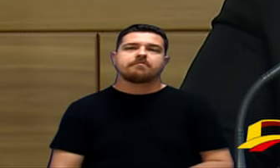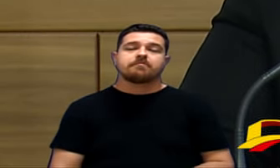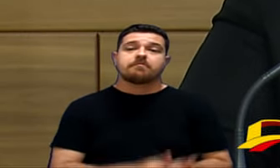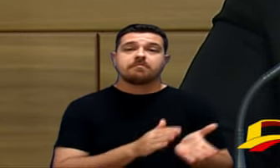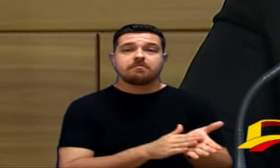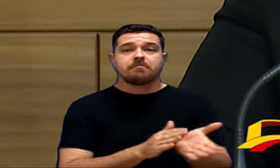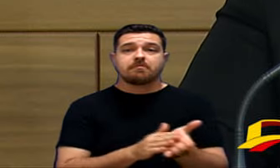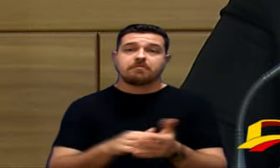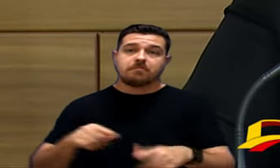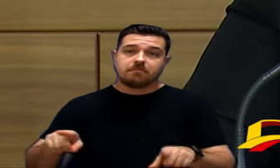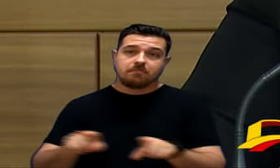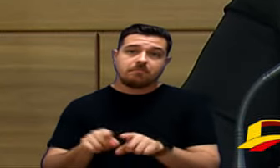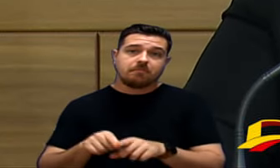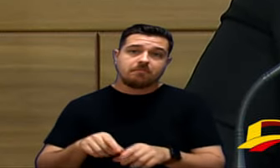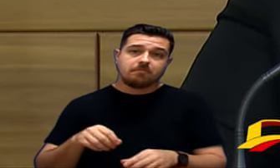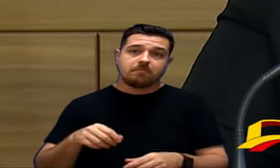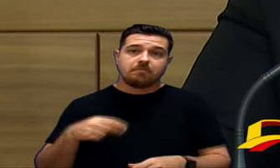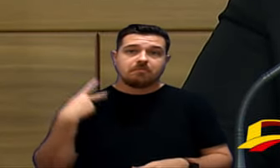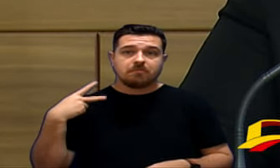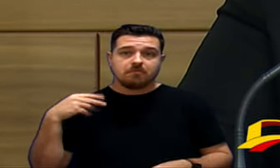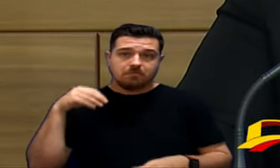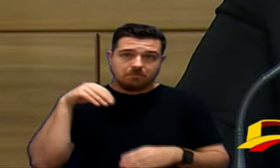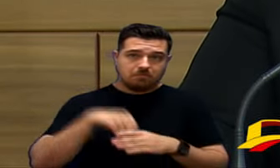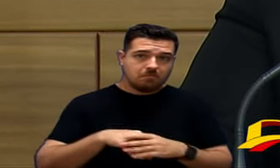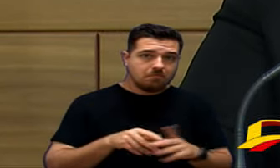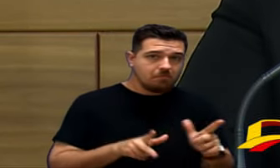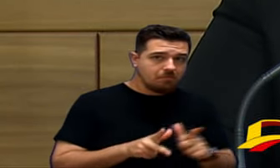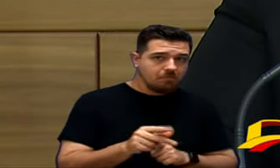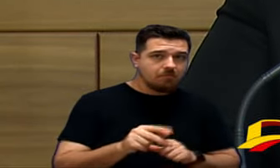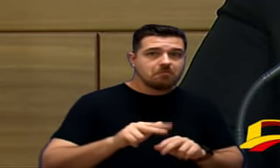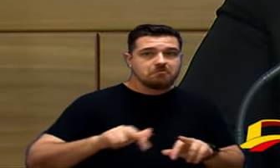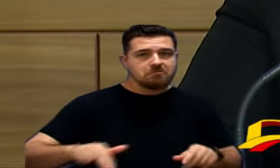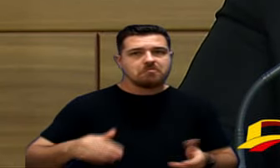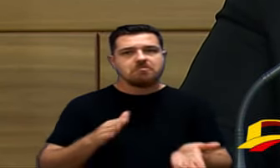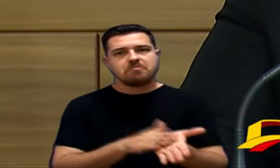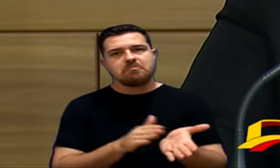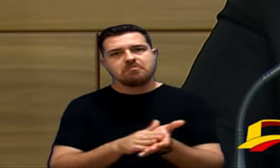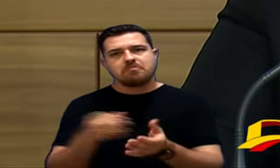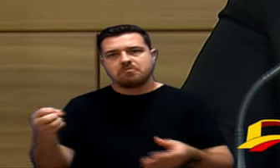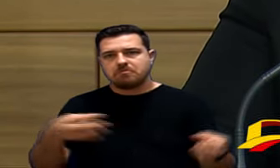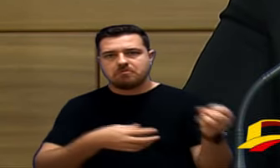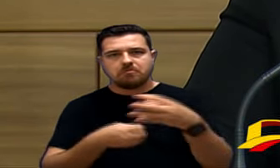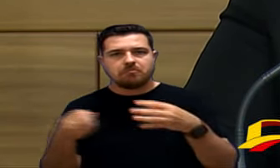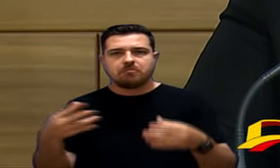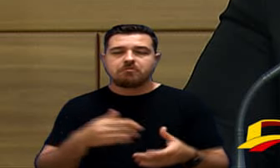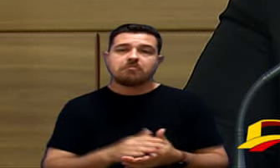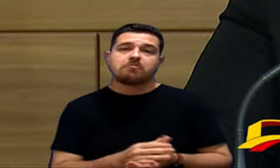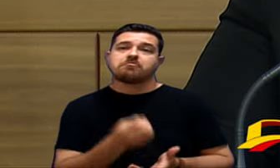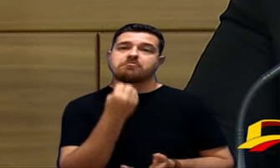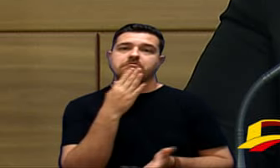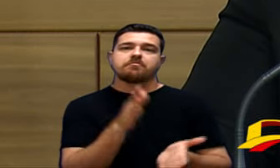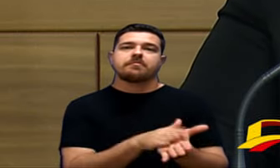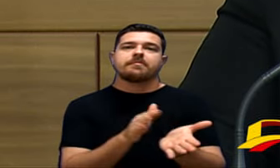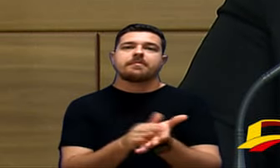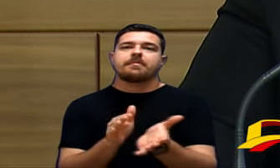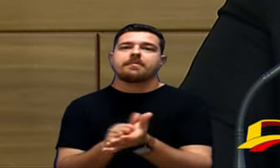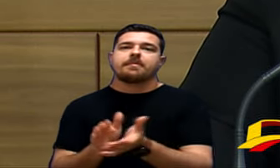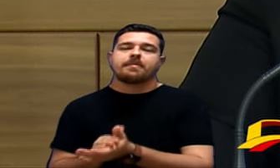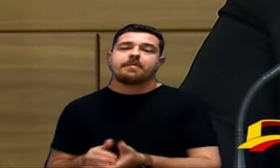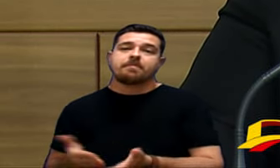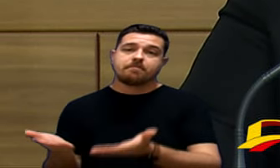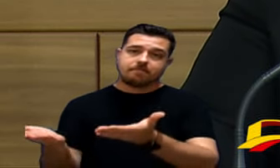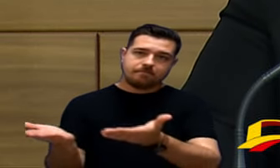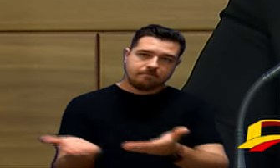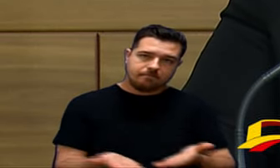cumprimento os novos vereadores na pessoa do recém-eleito aí né Rogério ali da região da Aparecidinha seja